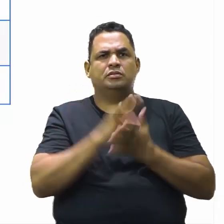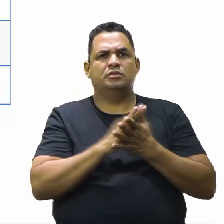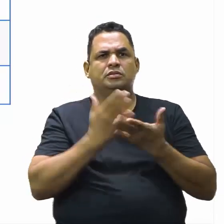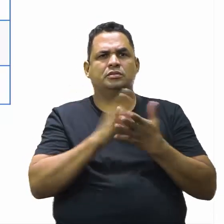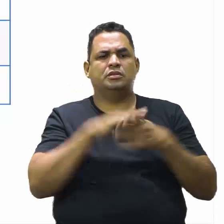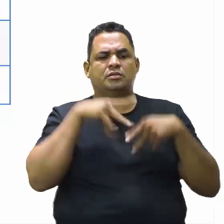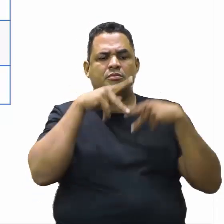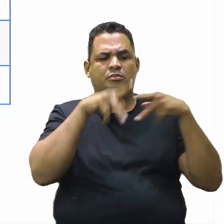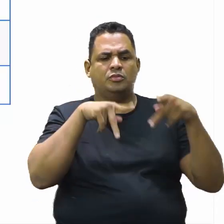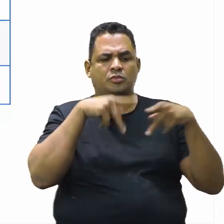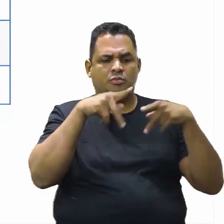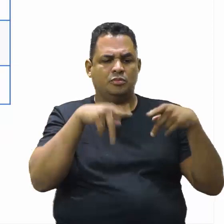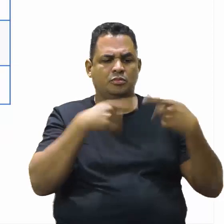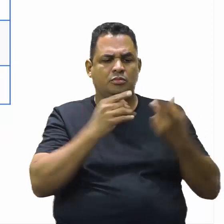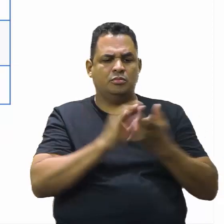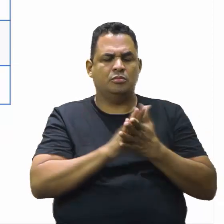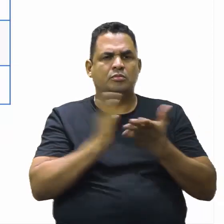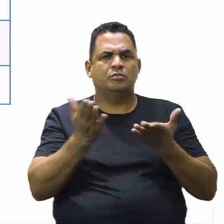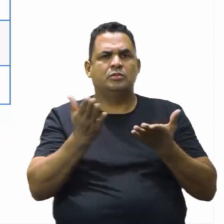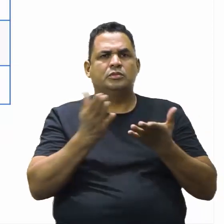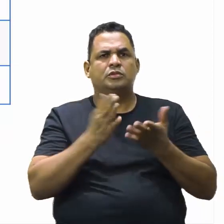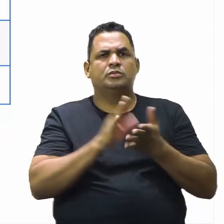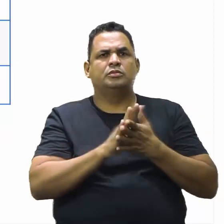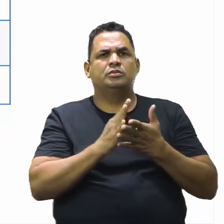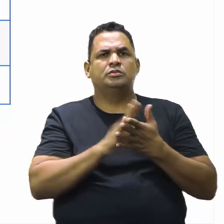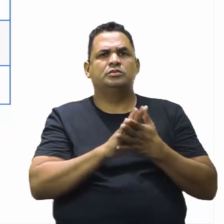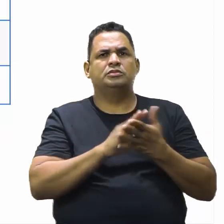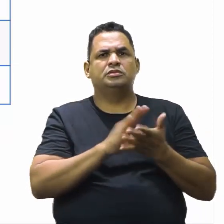densidade demográfica, que gira em torno aí de